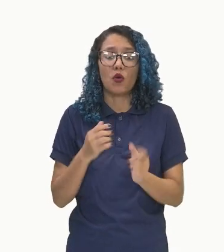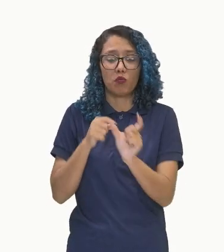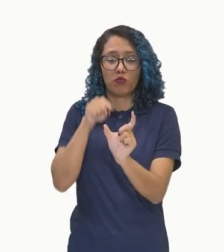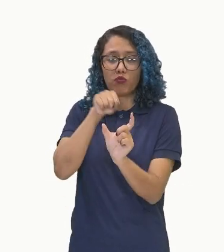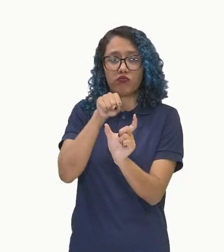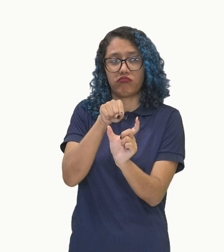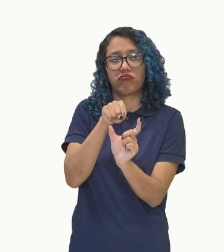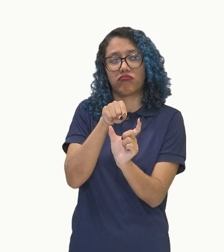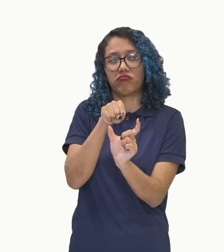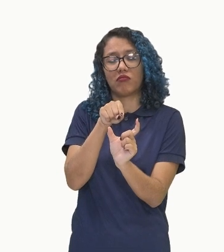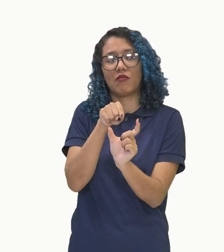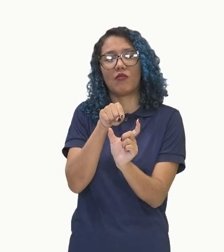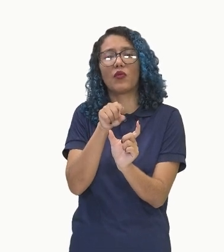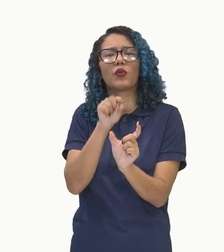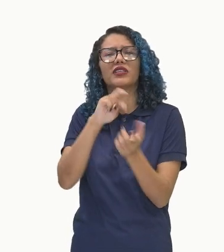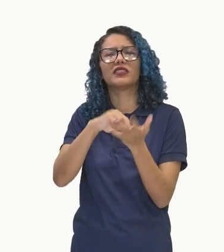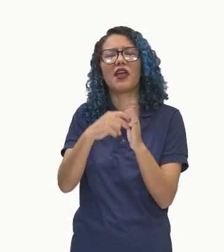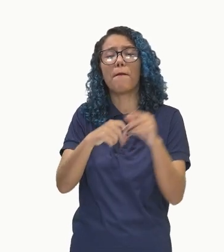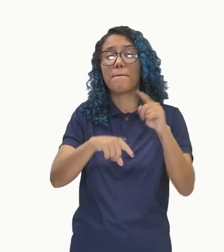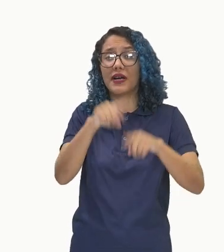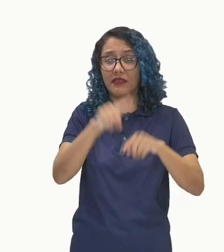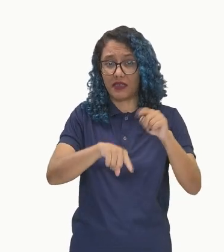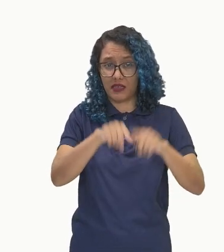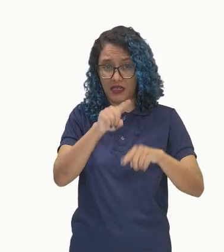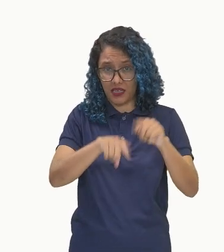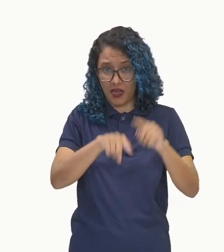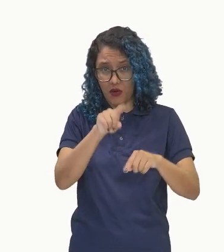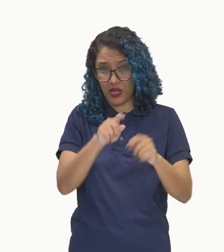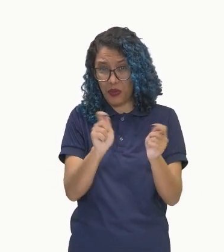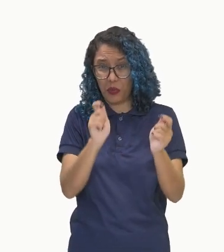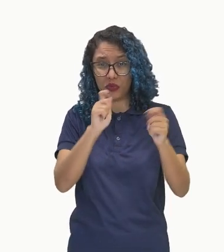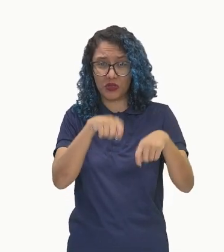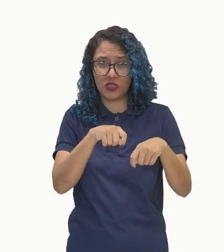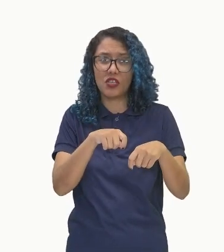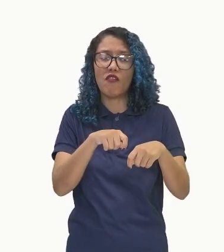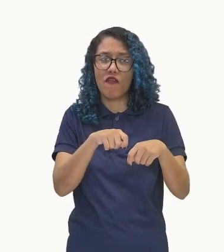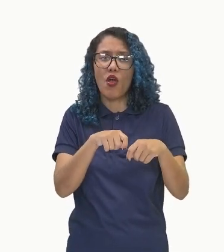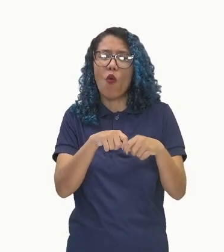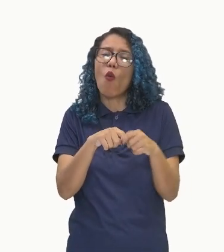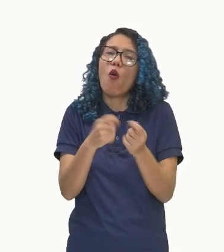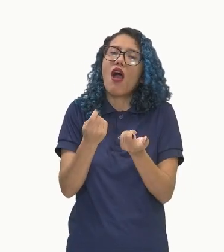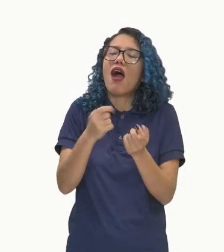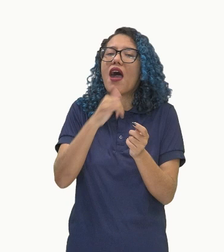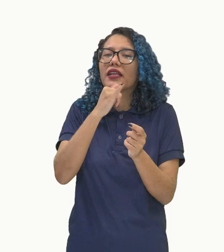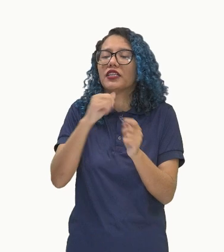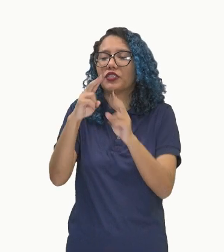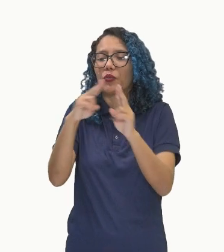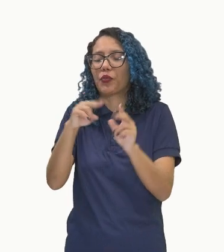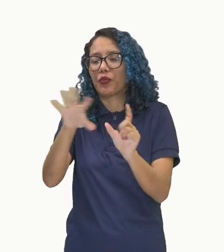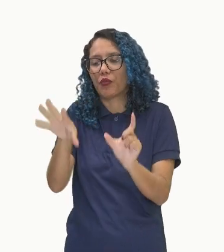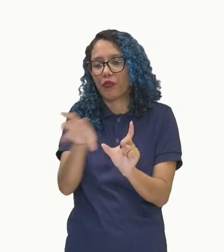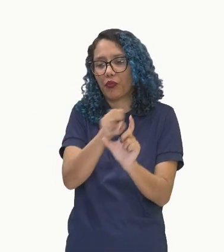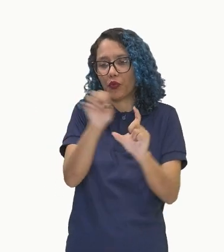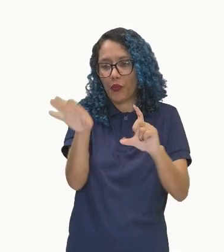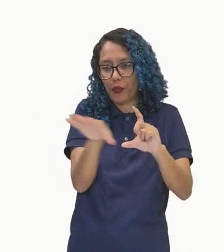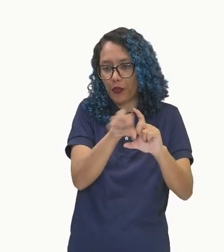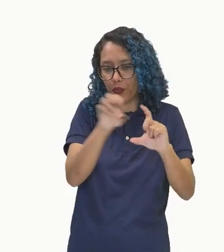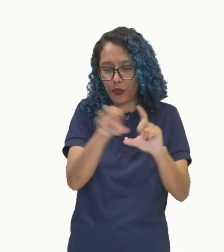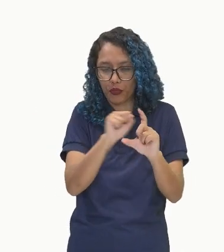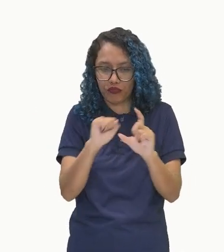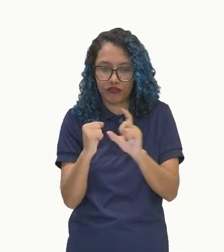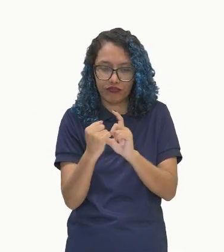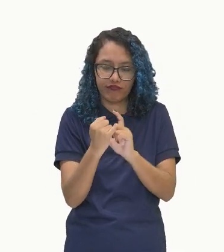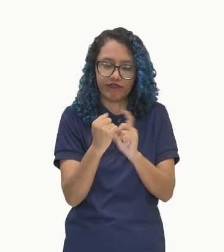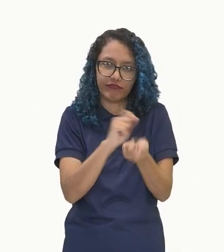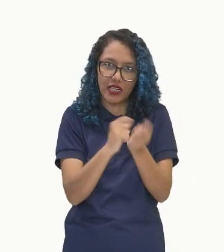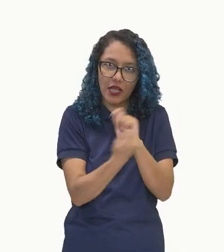em qualquer outro tipo de energia, além da energia térmica, mecânica, entre outras. Ou seja,